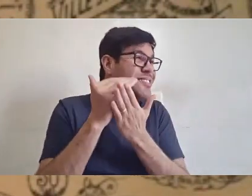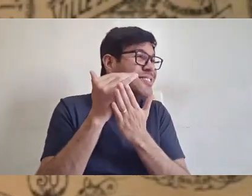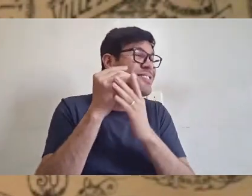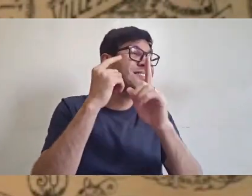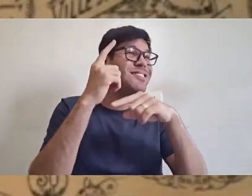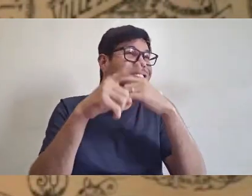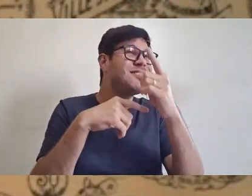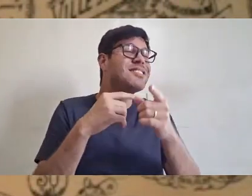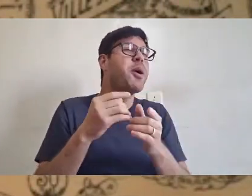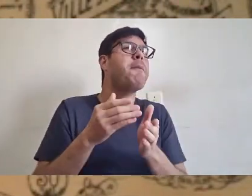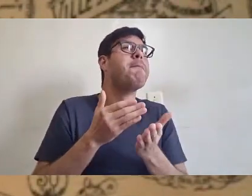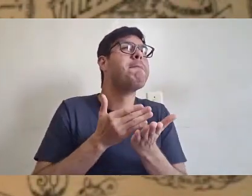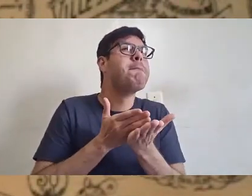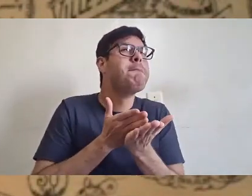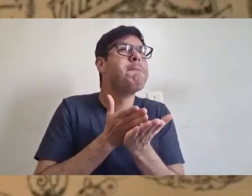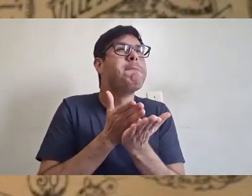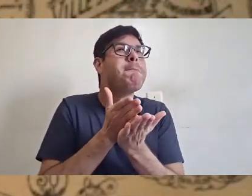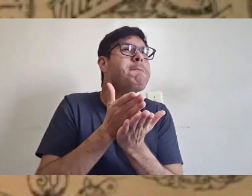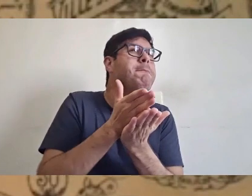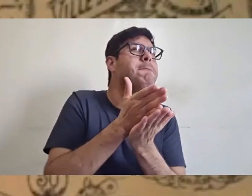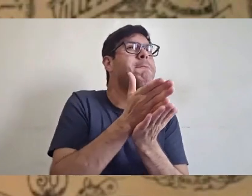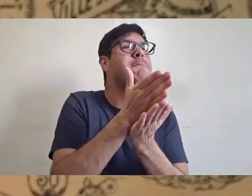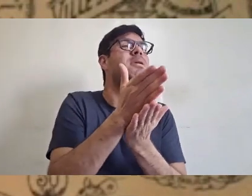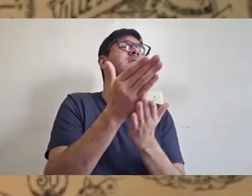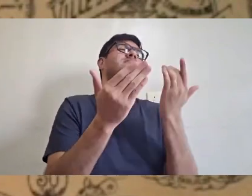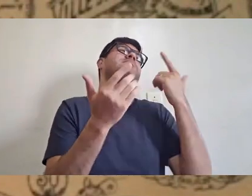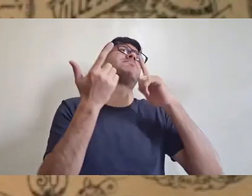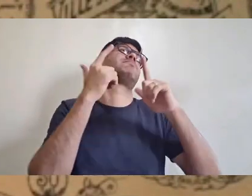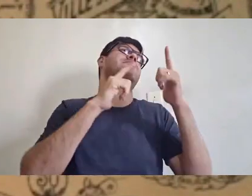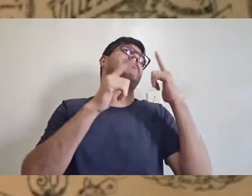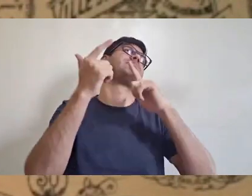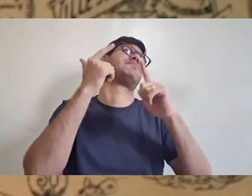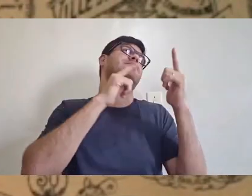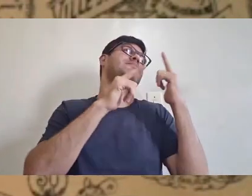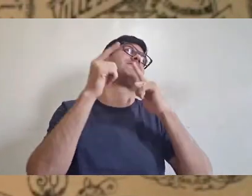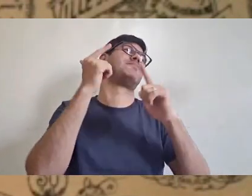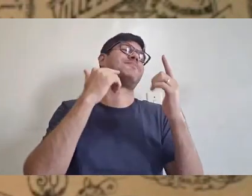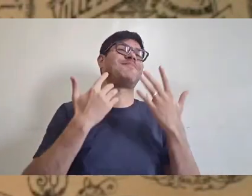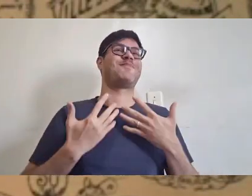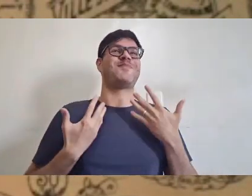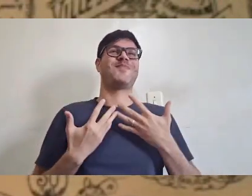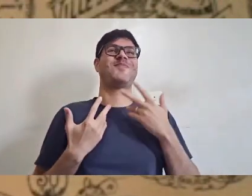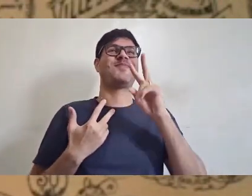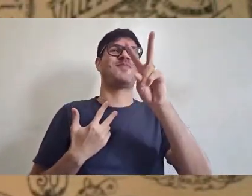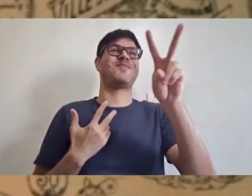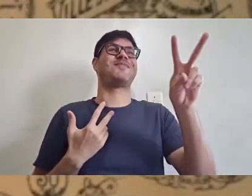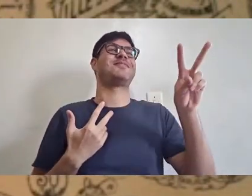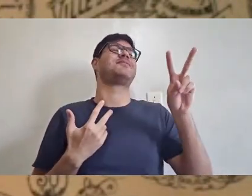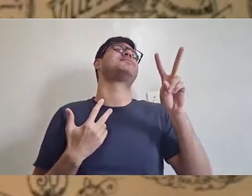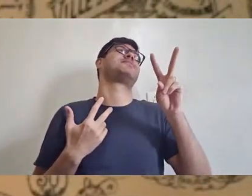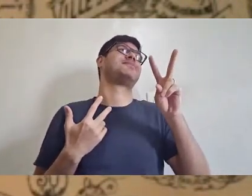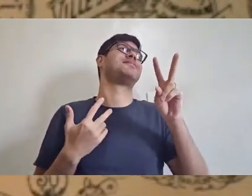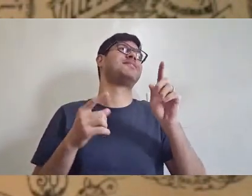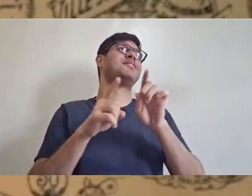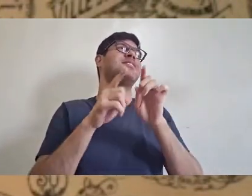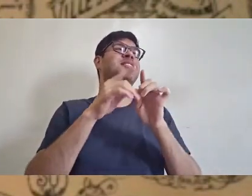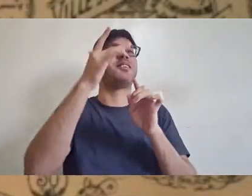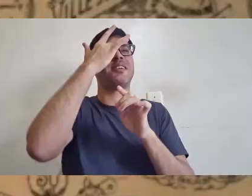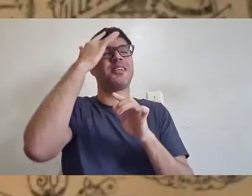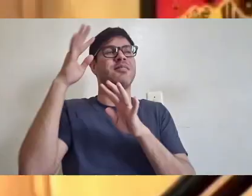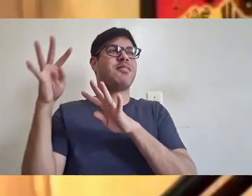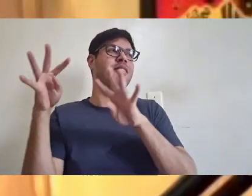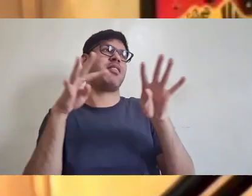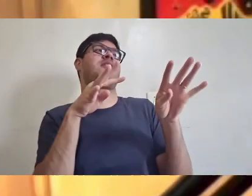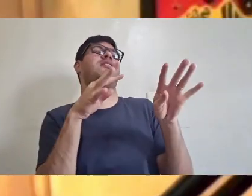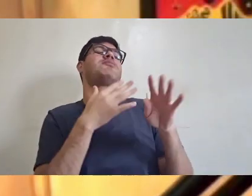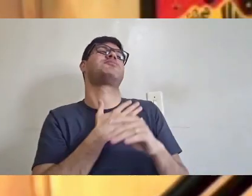das cinzas, né? Para poder ainda nos dar alegria à população de Araras.